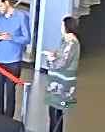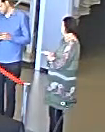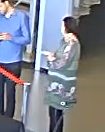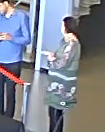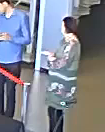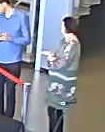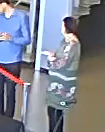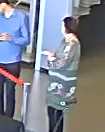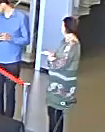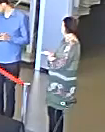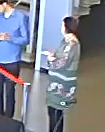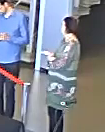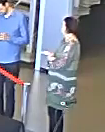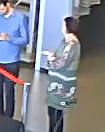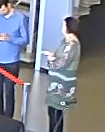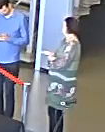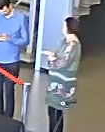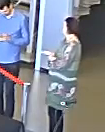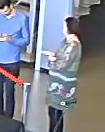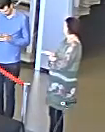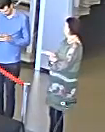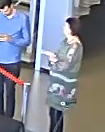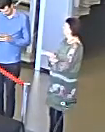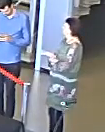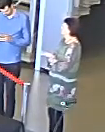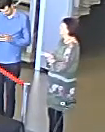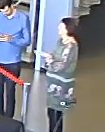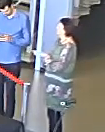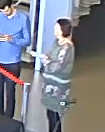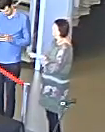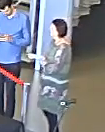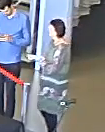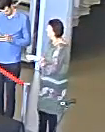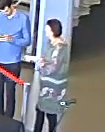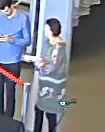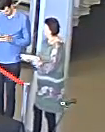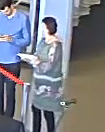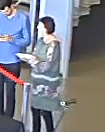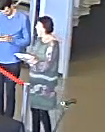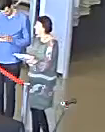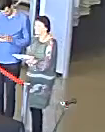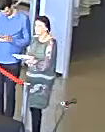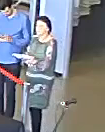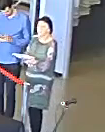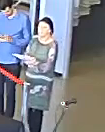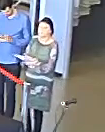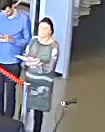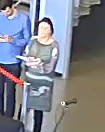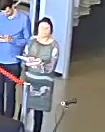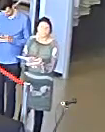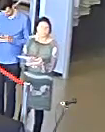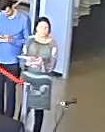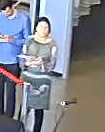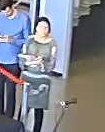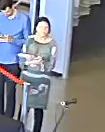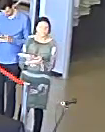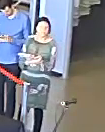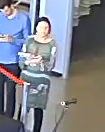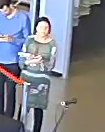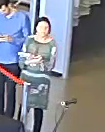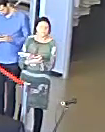mas intermunicipais praticamente não existe que eu saiba que no estado de Minas Gerais inclusive nenhum ônibus adaptado nesse